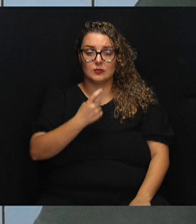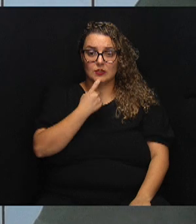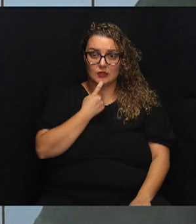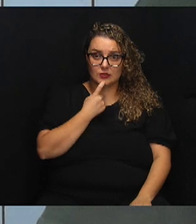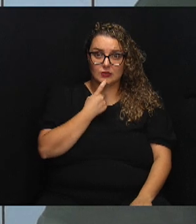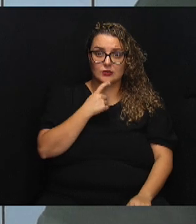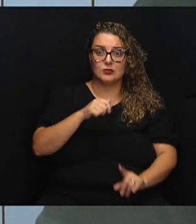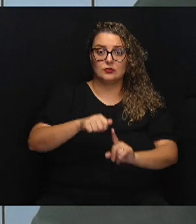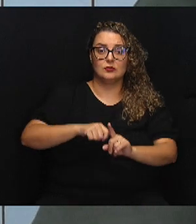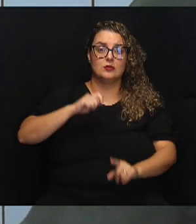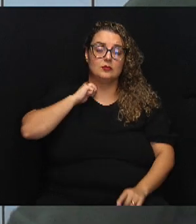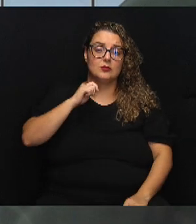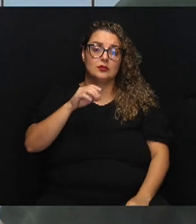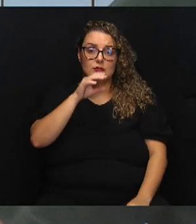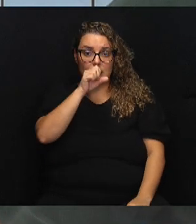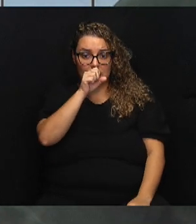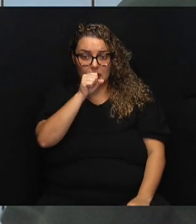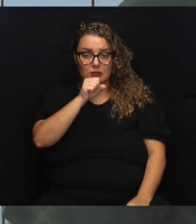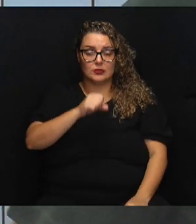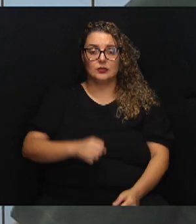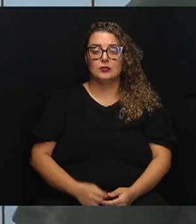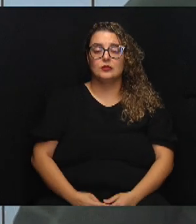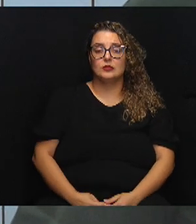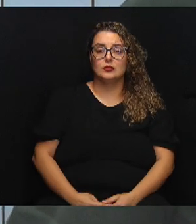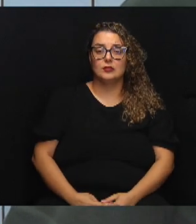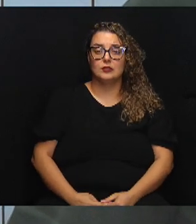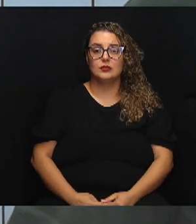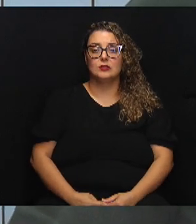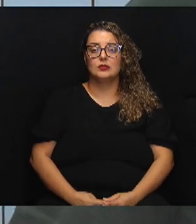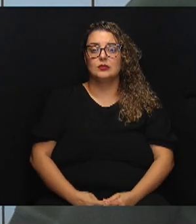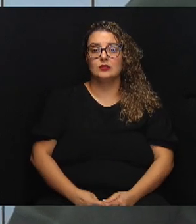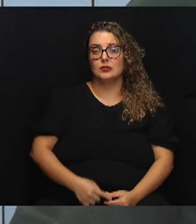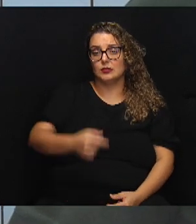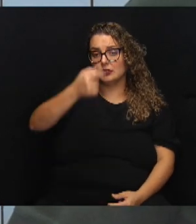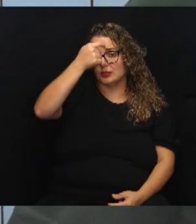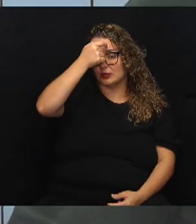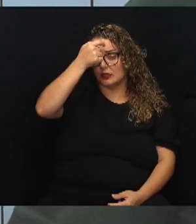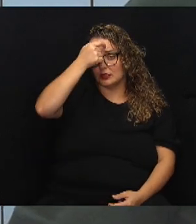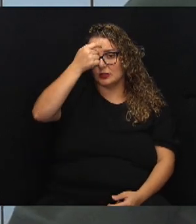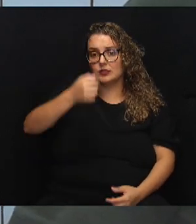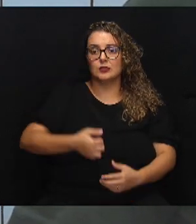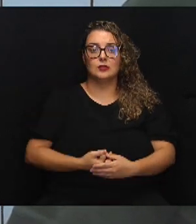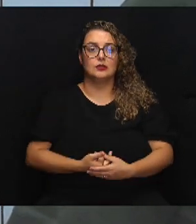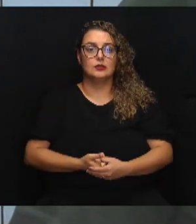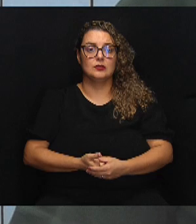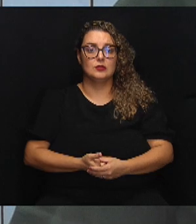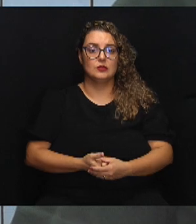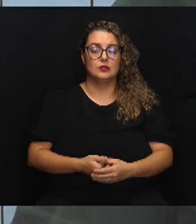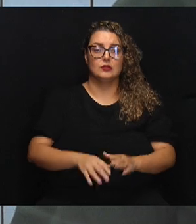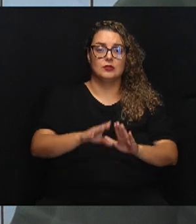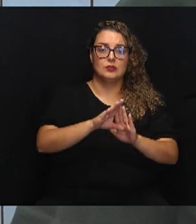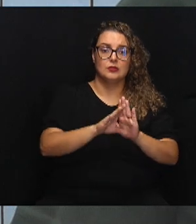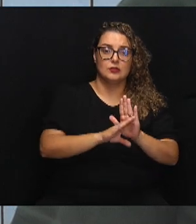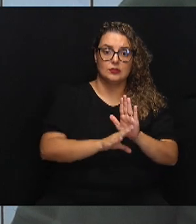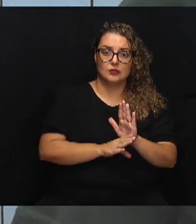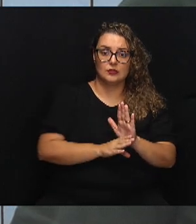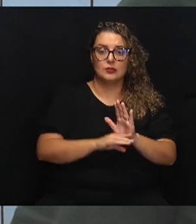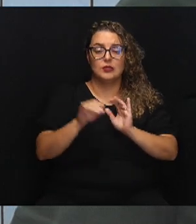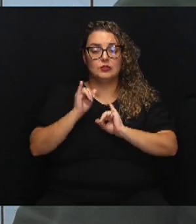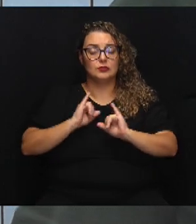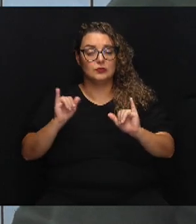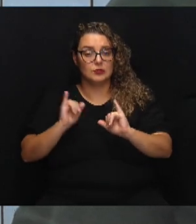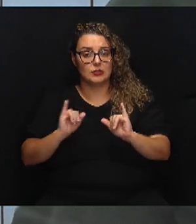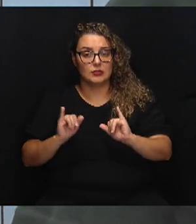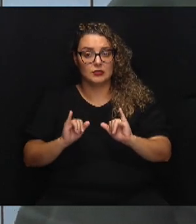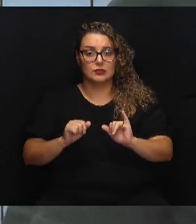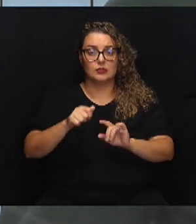Abril Laranja, onde leva a conscientização, leva através de programas a divulgação